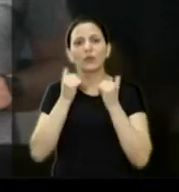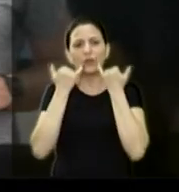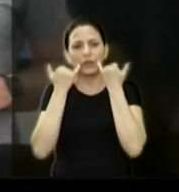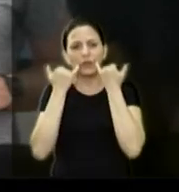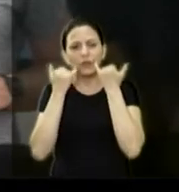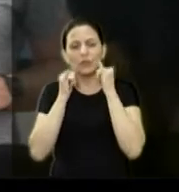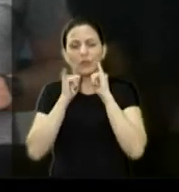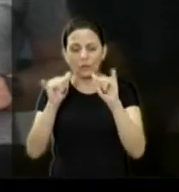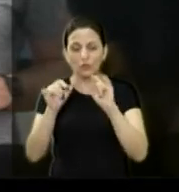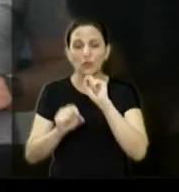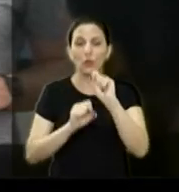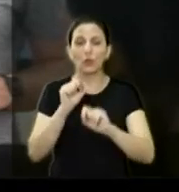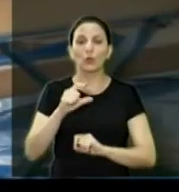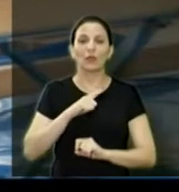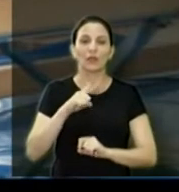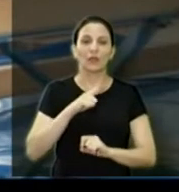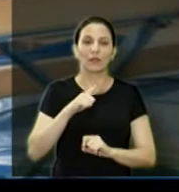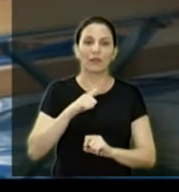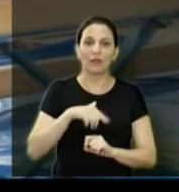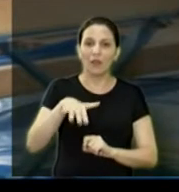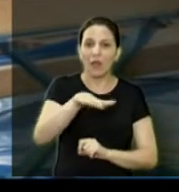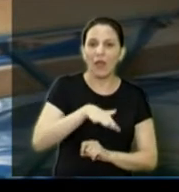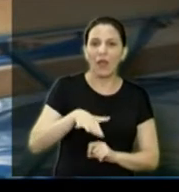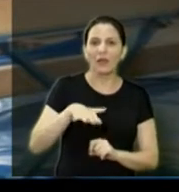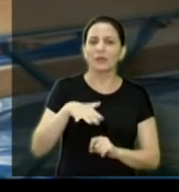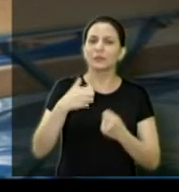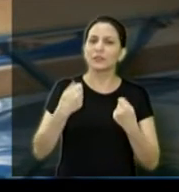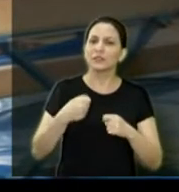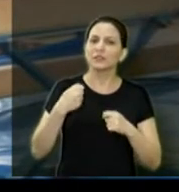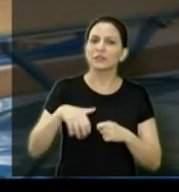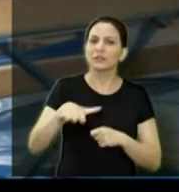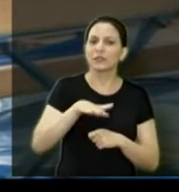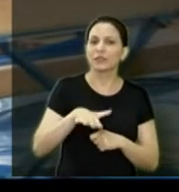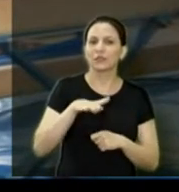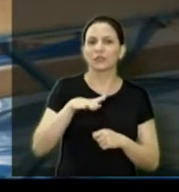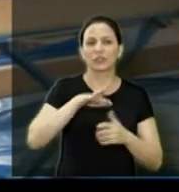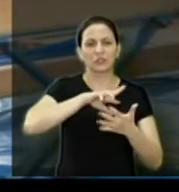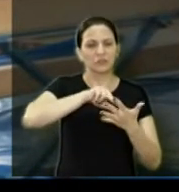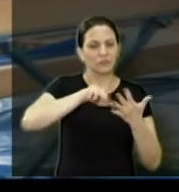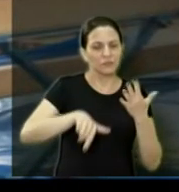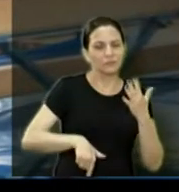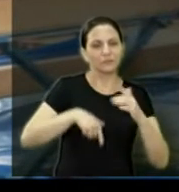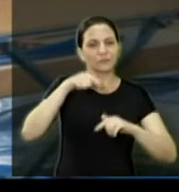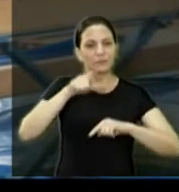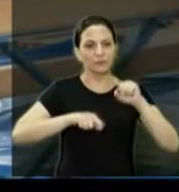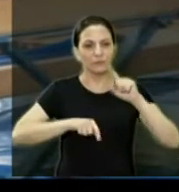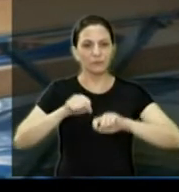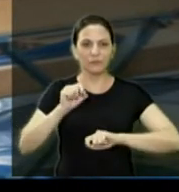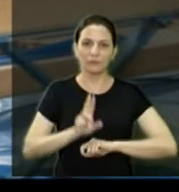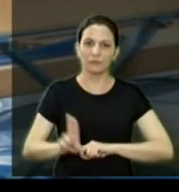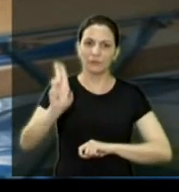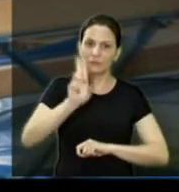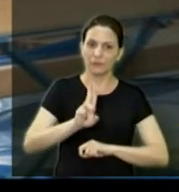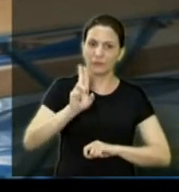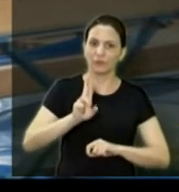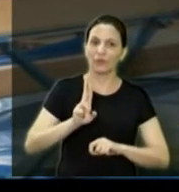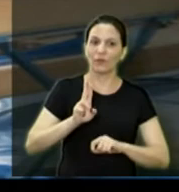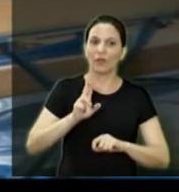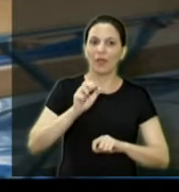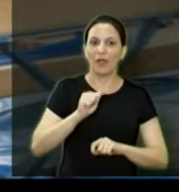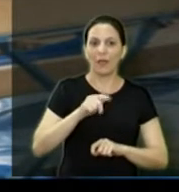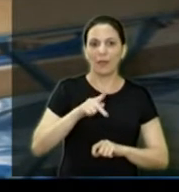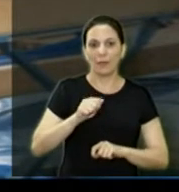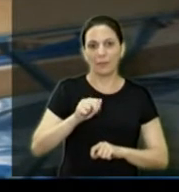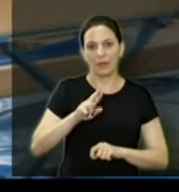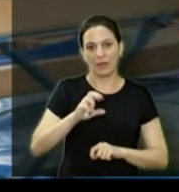sobre o espaço que a modalidade possui, pois tem sido utilizado para diversas atividades. Todos os aparelhos estão sem